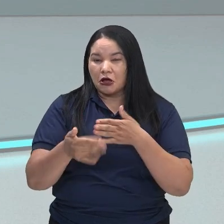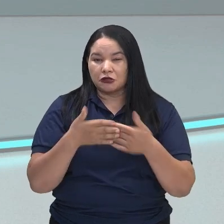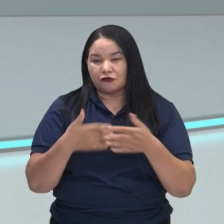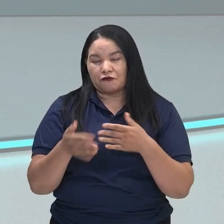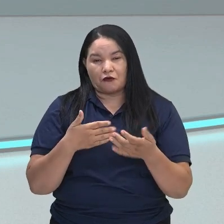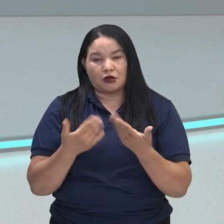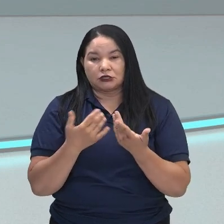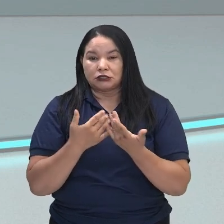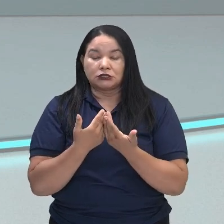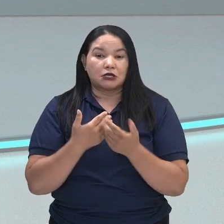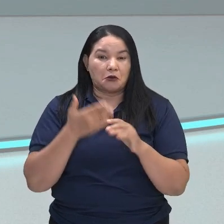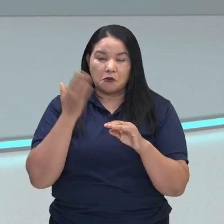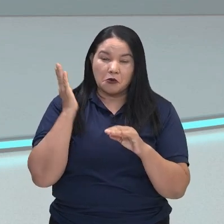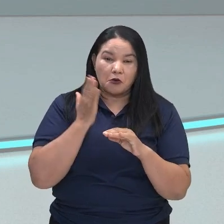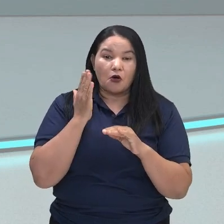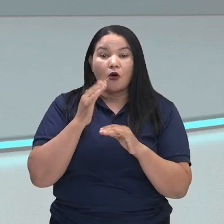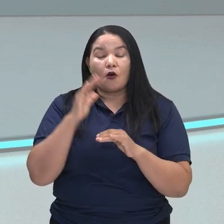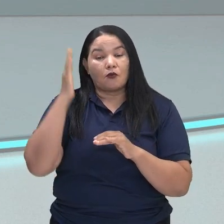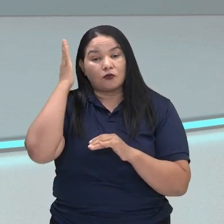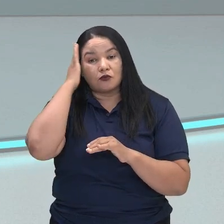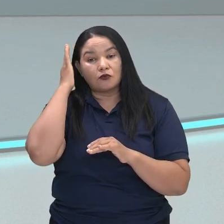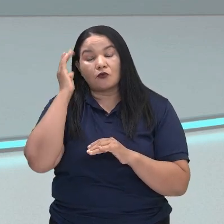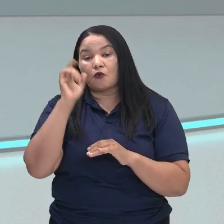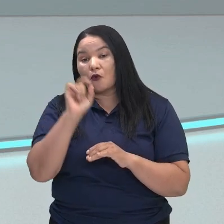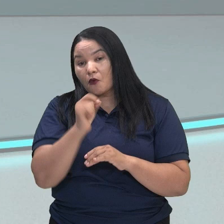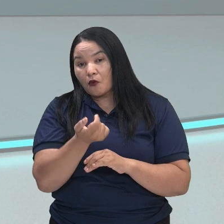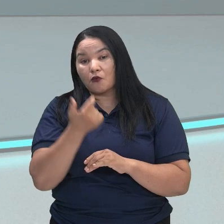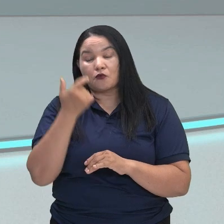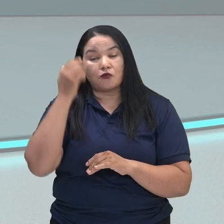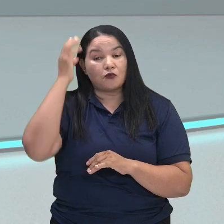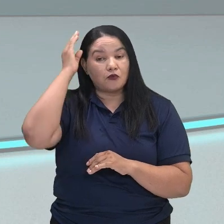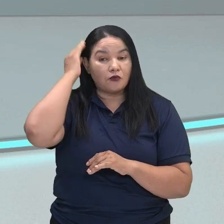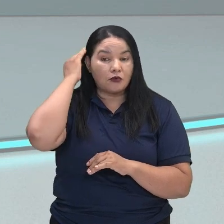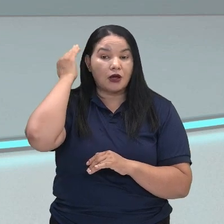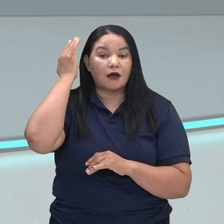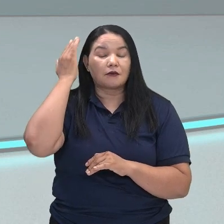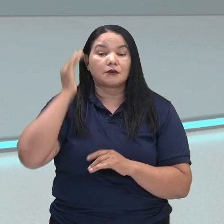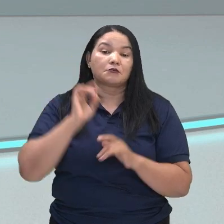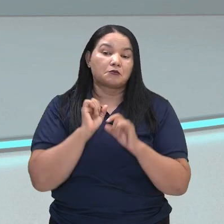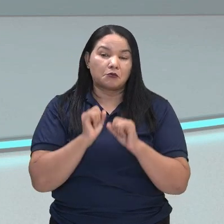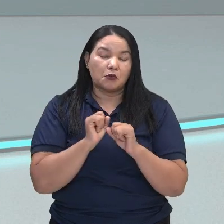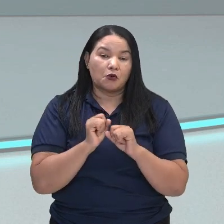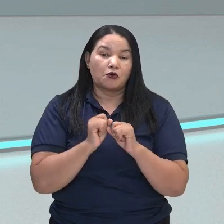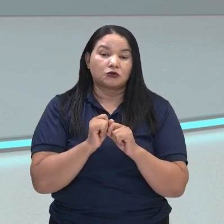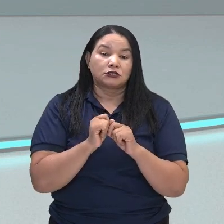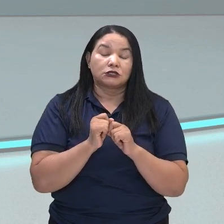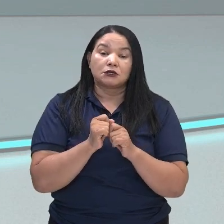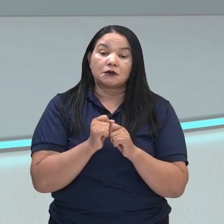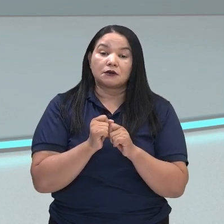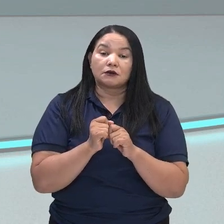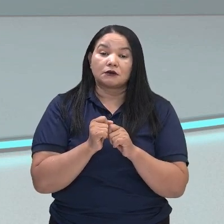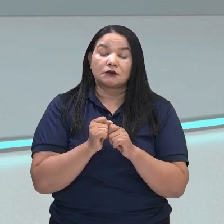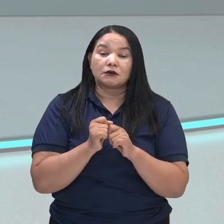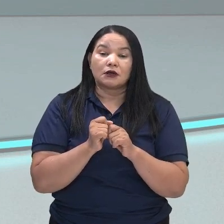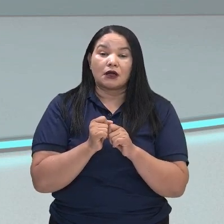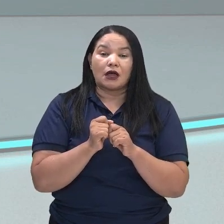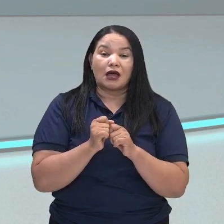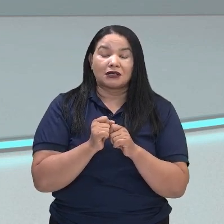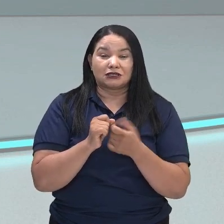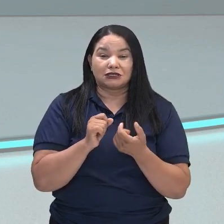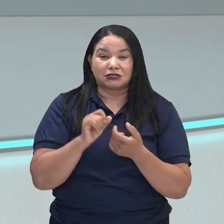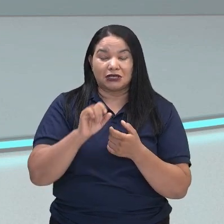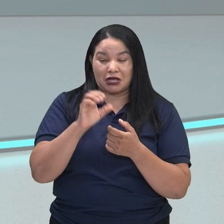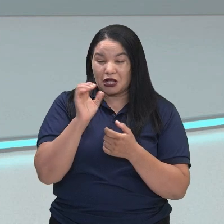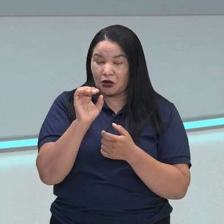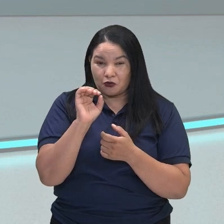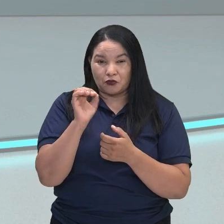lesão no cérebro, no crânio ou no couro cabeludo. Pode variar desde uma leve protuberância, sabe quando a gente é